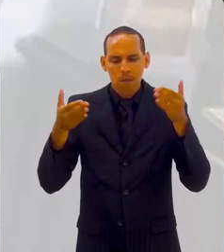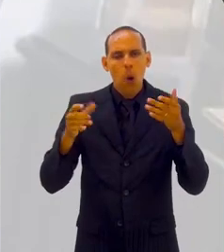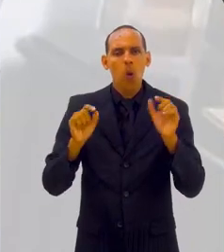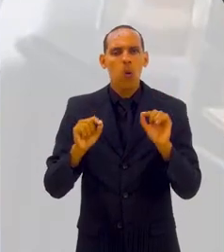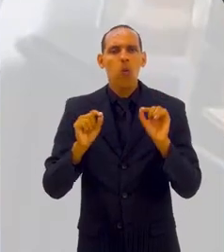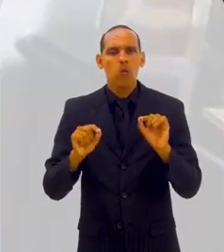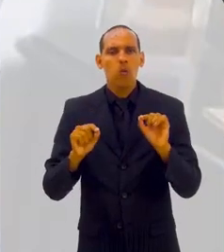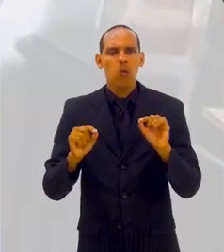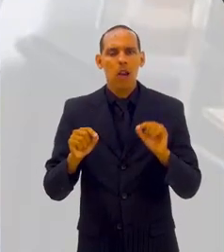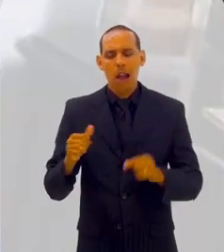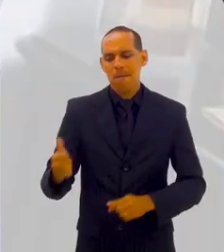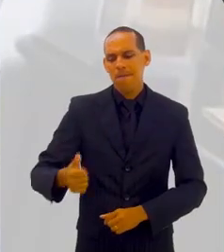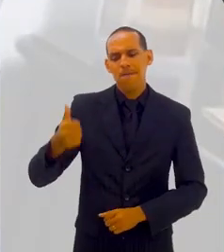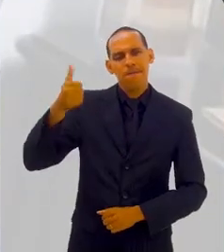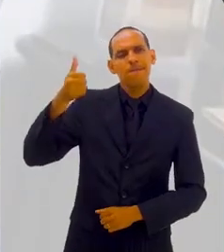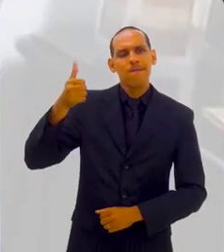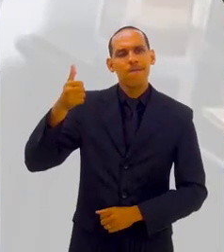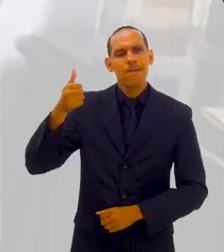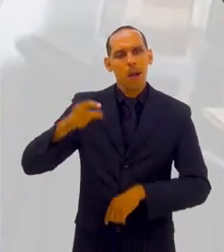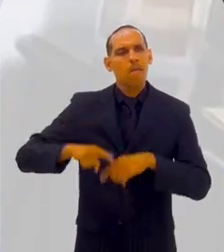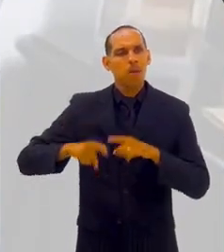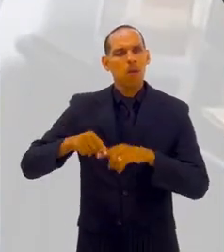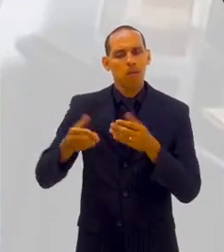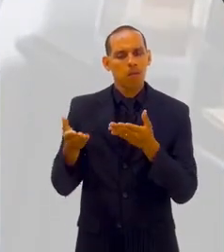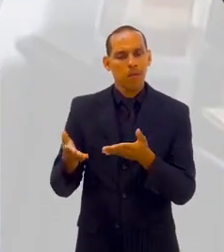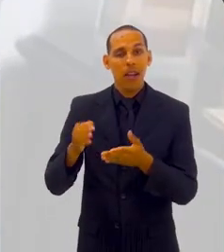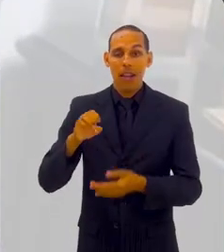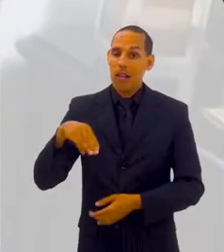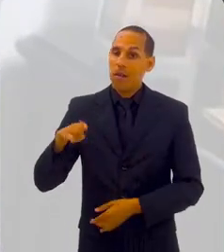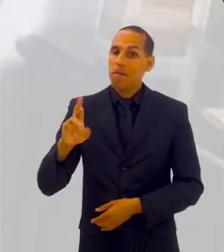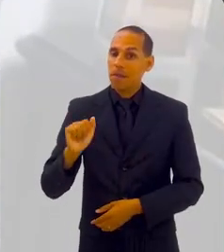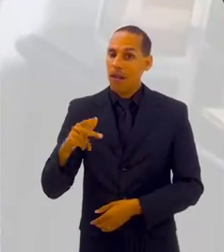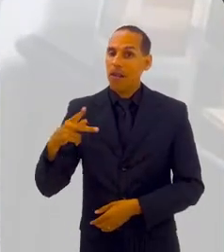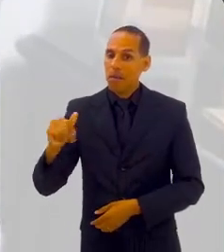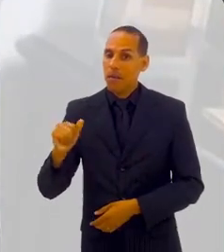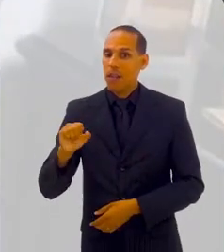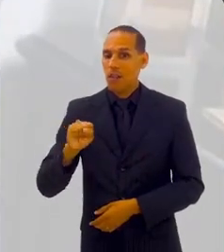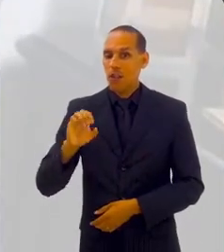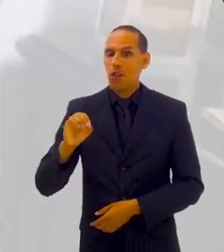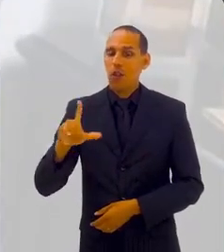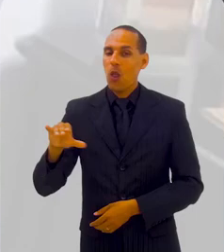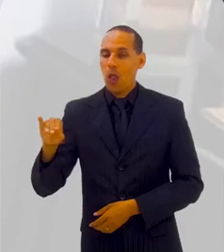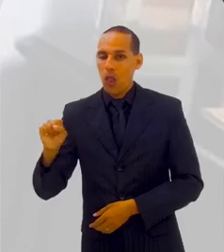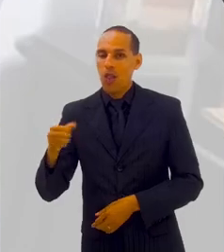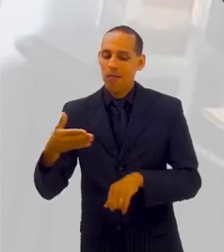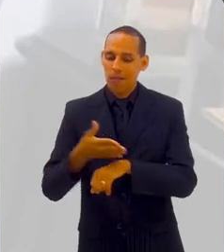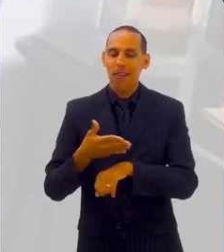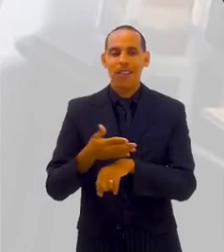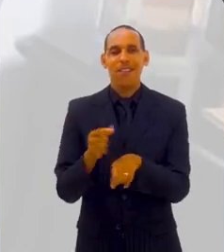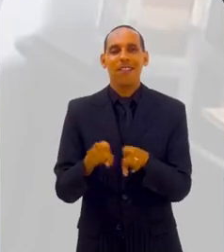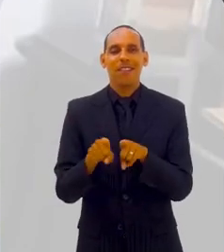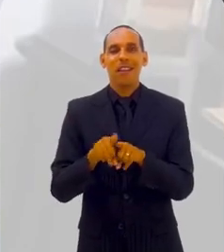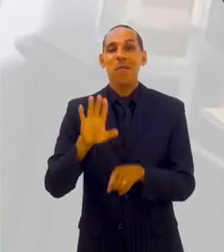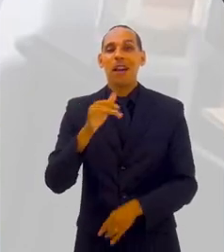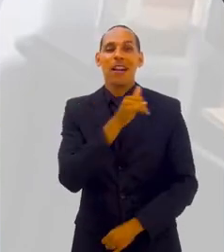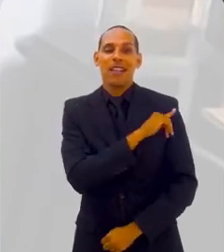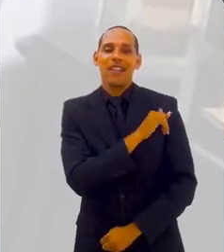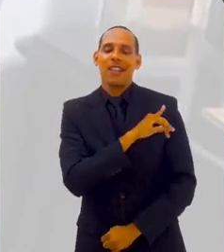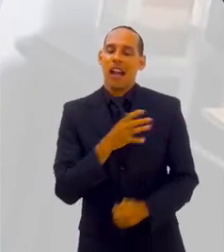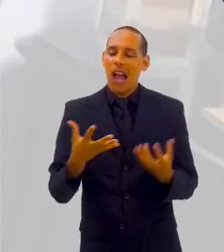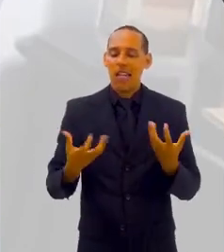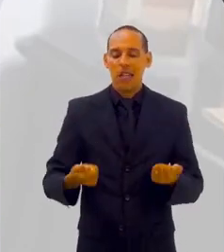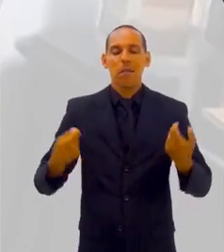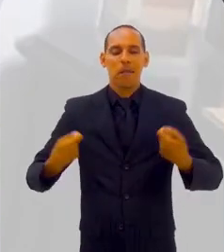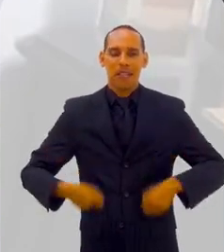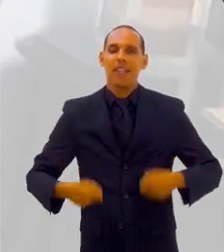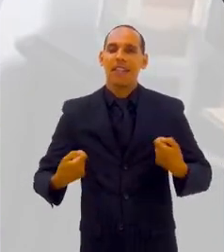engajado em ter esse centro de excelência de fertilizantes. A Embrapa Solo está participando disso, mas é uma coisa que o Rio de Janeiro